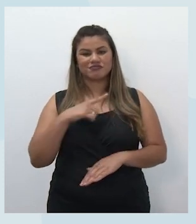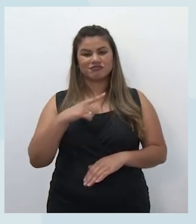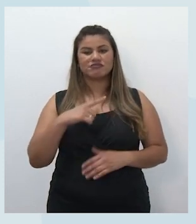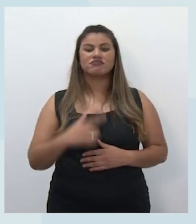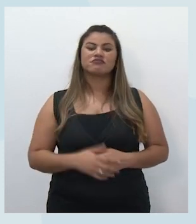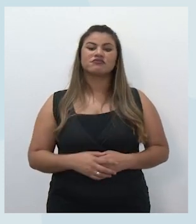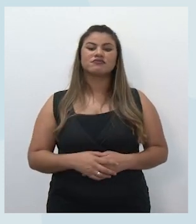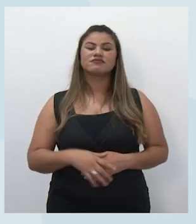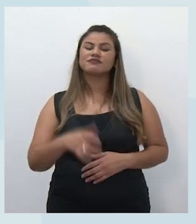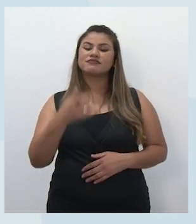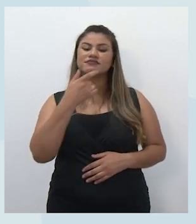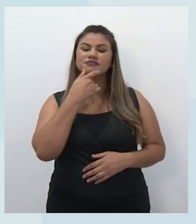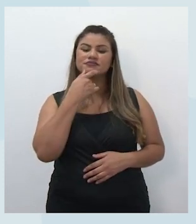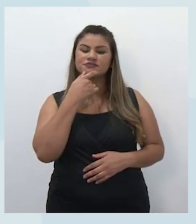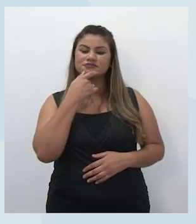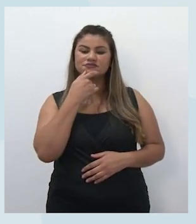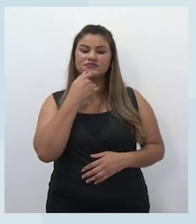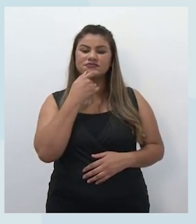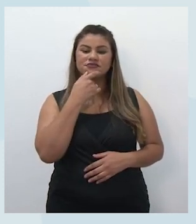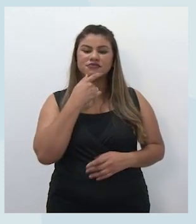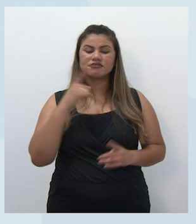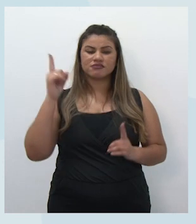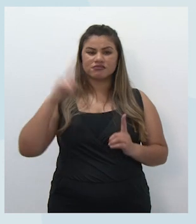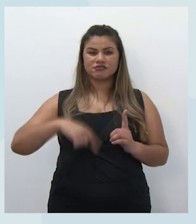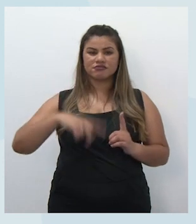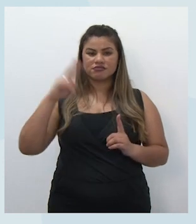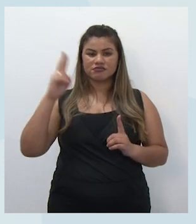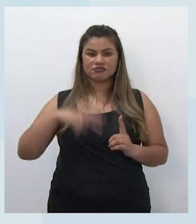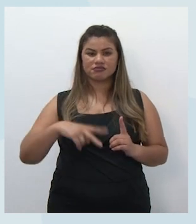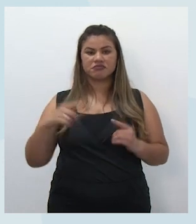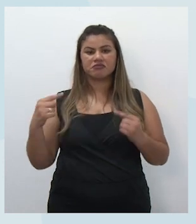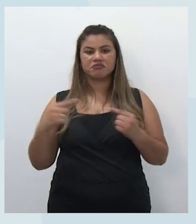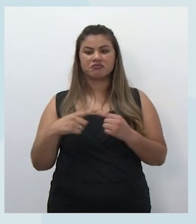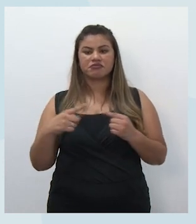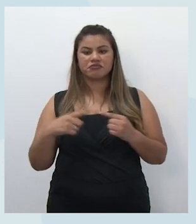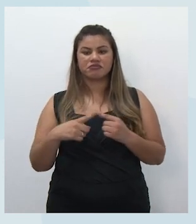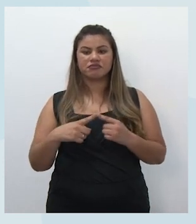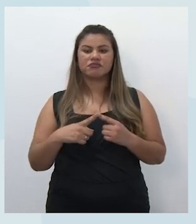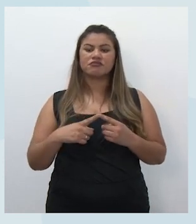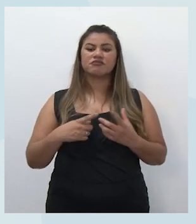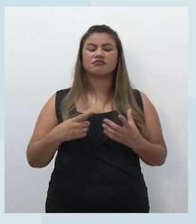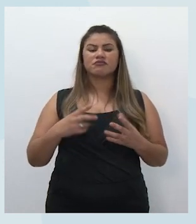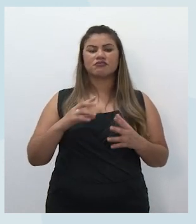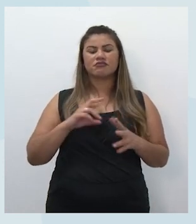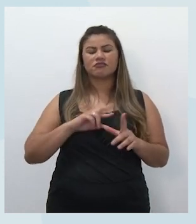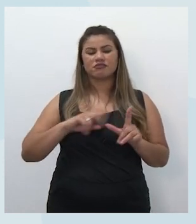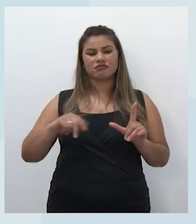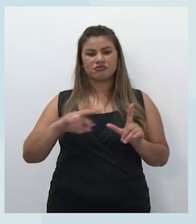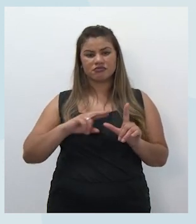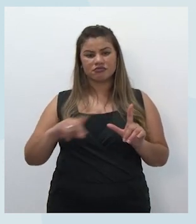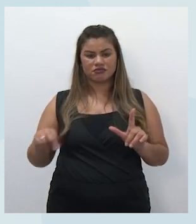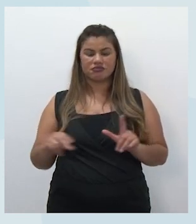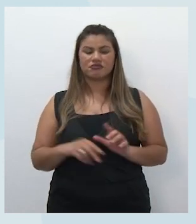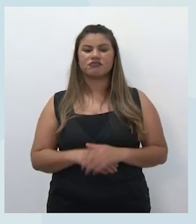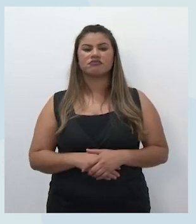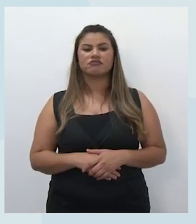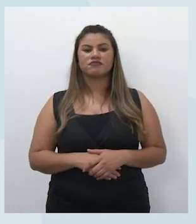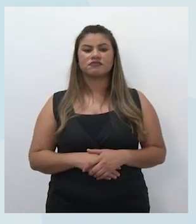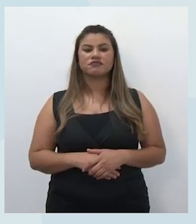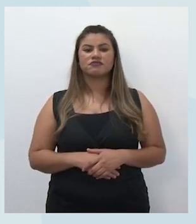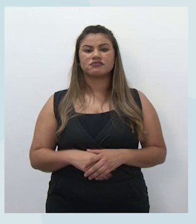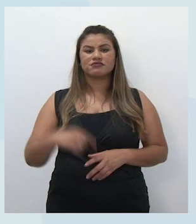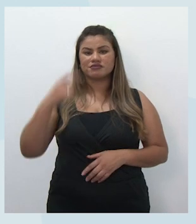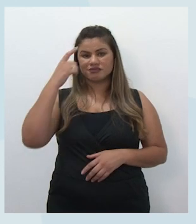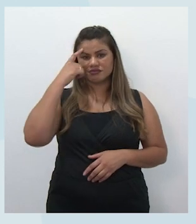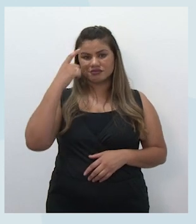vai trazer os estereótipos e as visões do corpo na mídia. Então, naquela questão que nós temos,